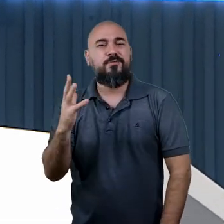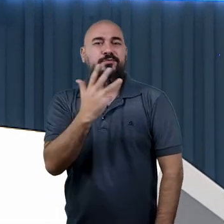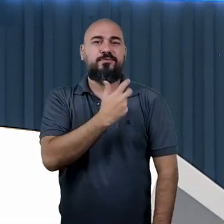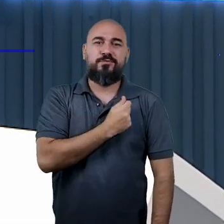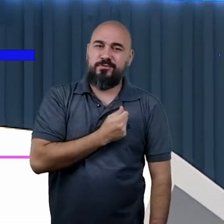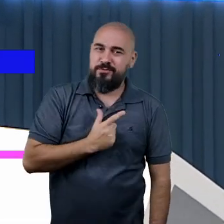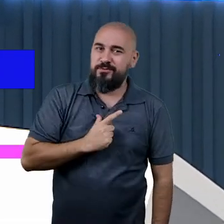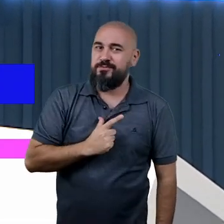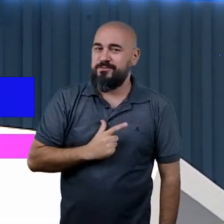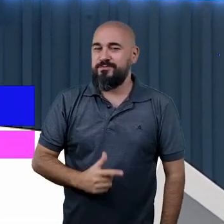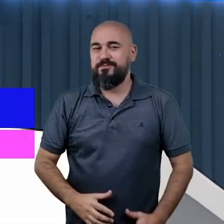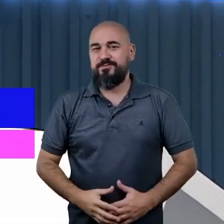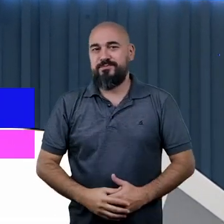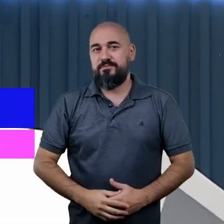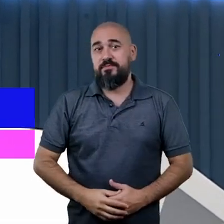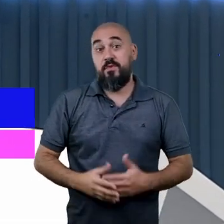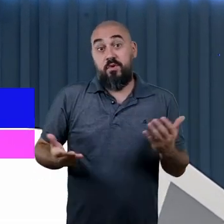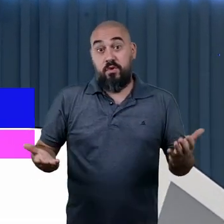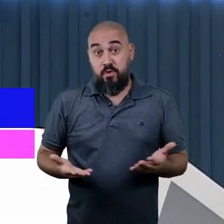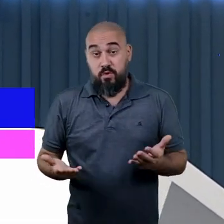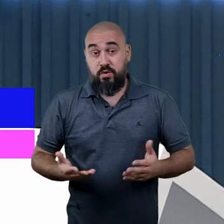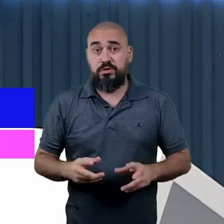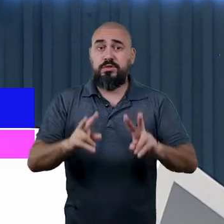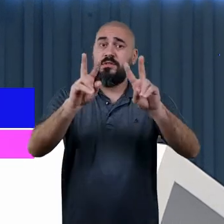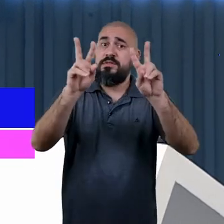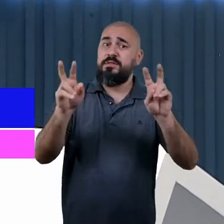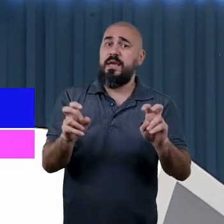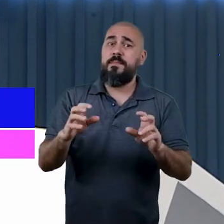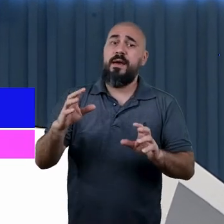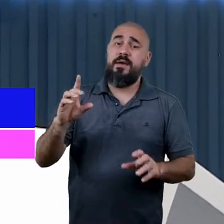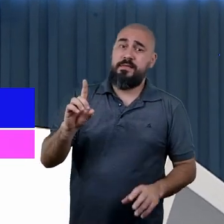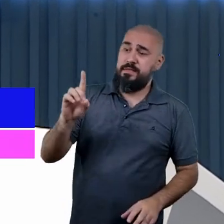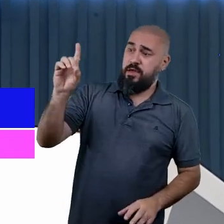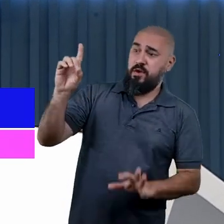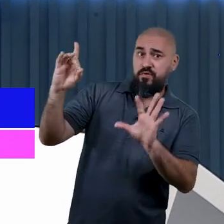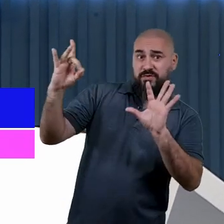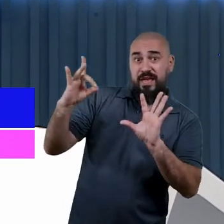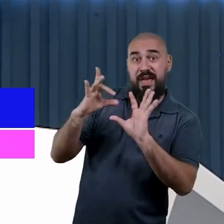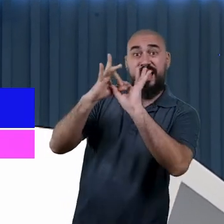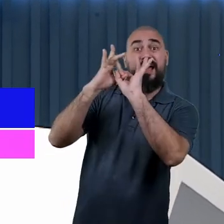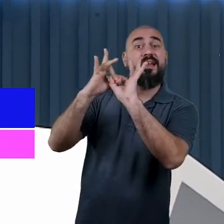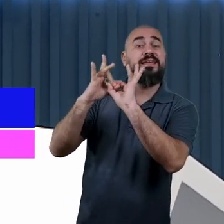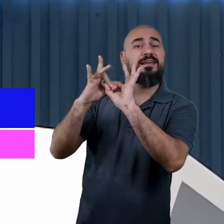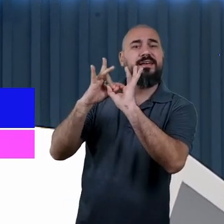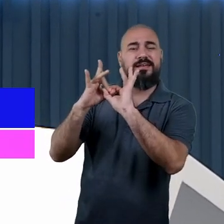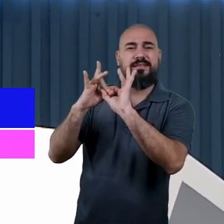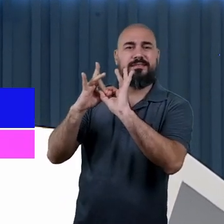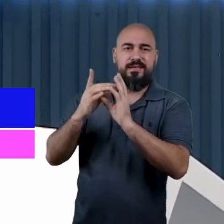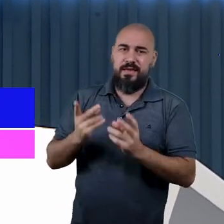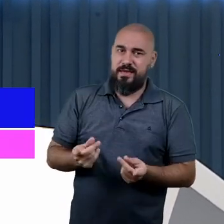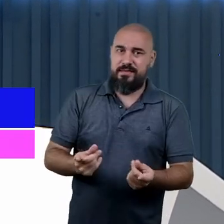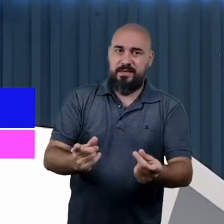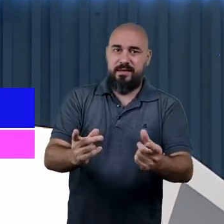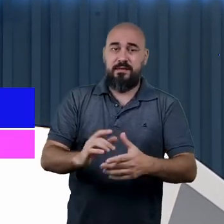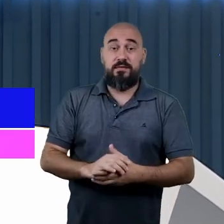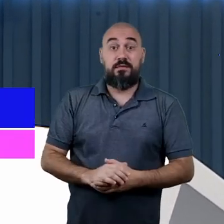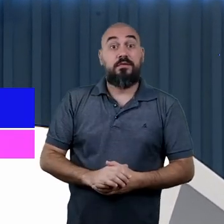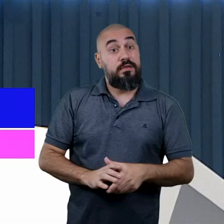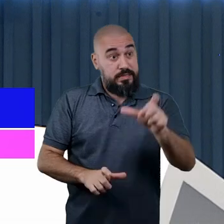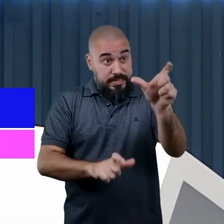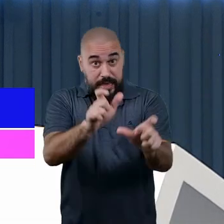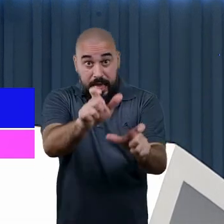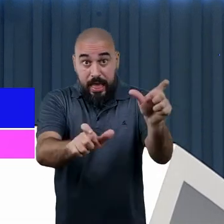vamos falar um pouquinho sobre a aliança eterna que Deus estabeleceu com cada ser humano. E